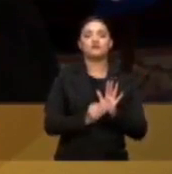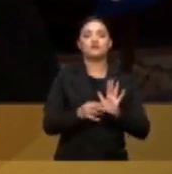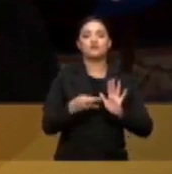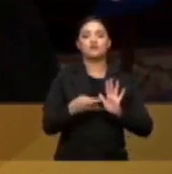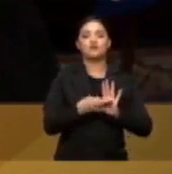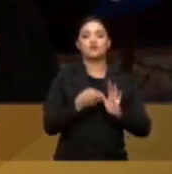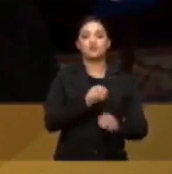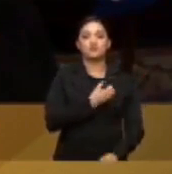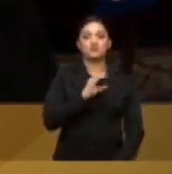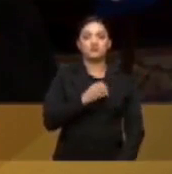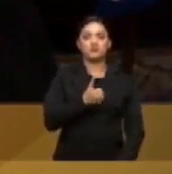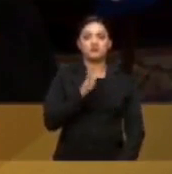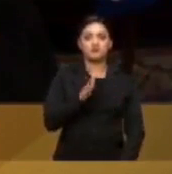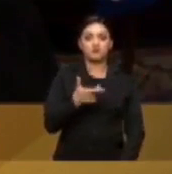regimental